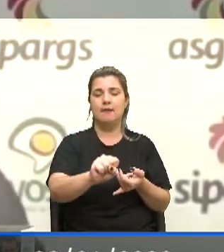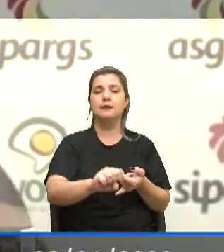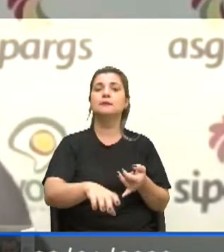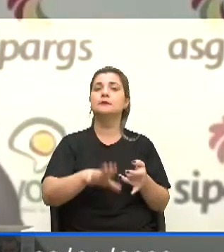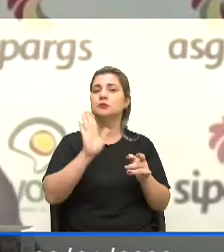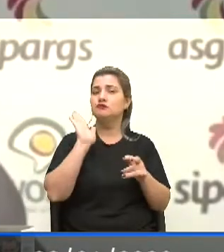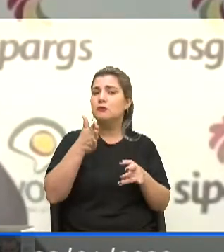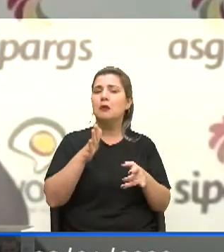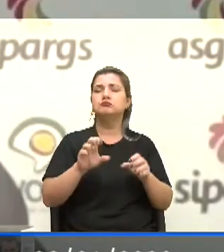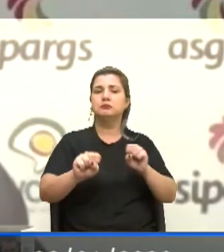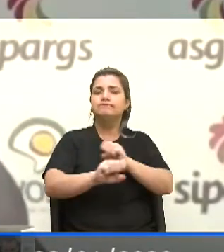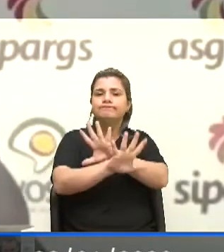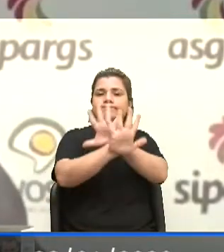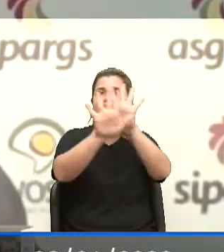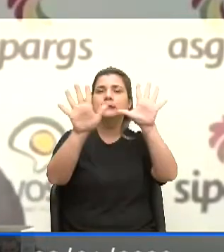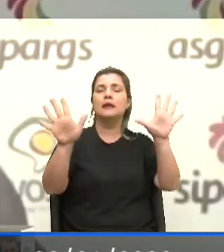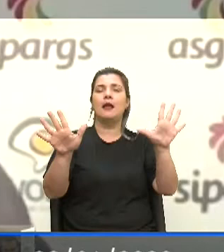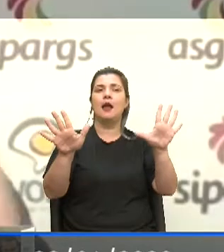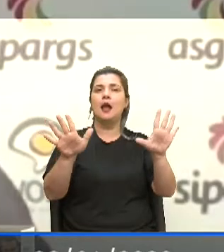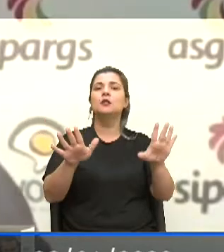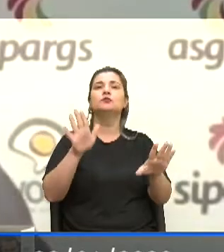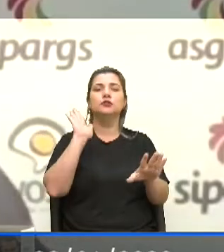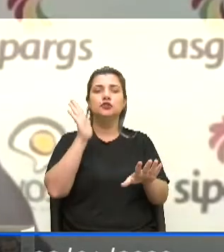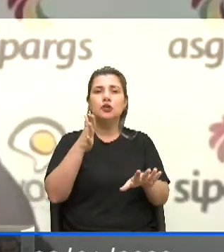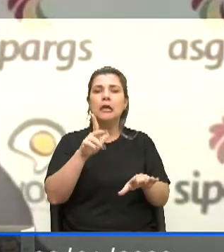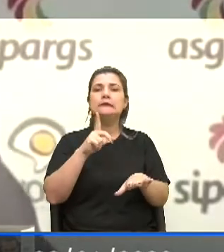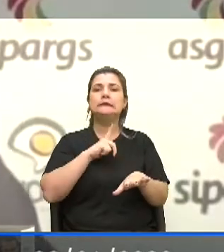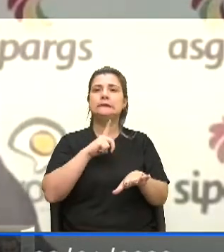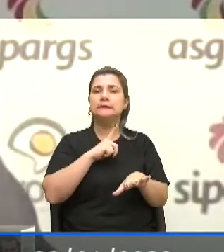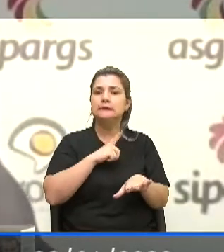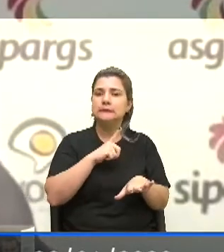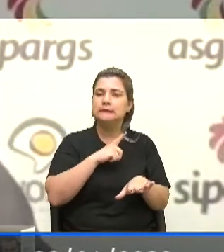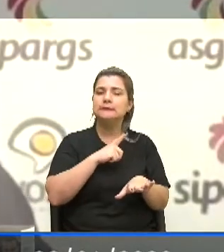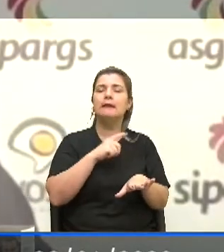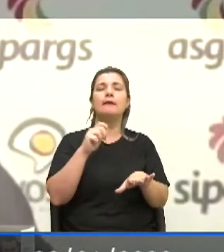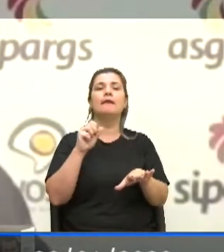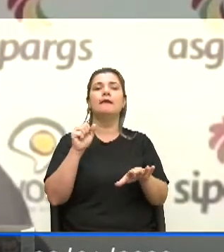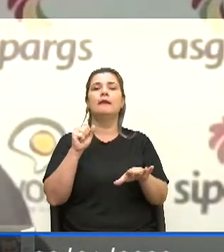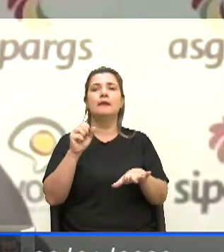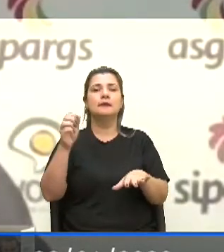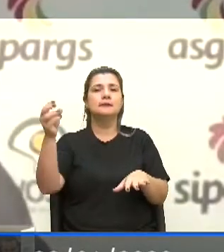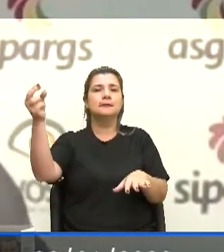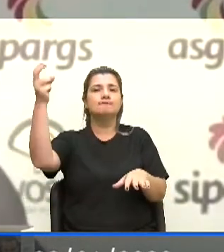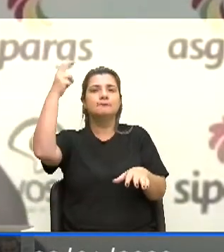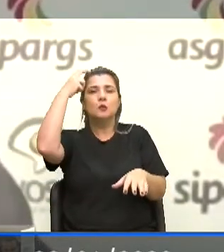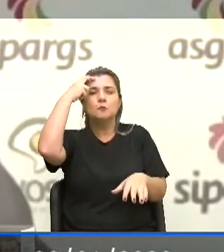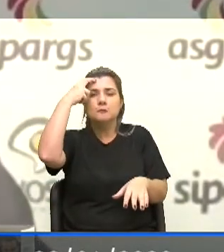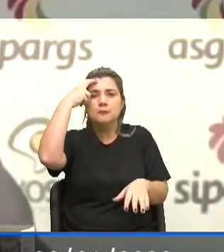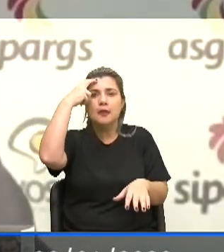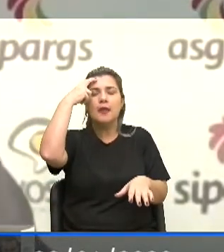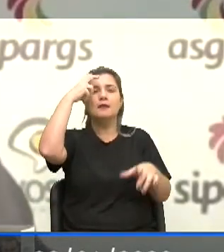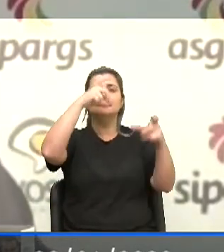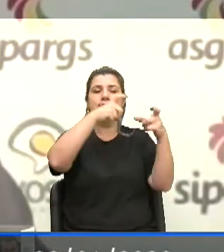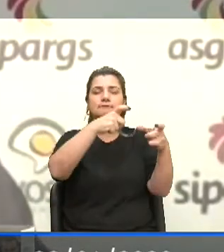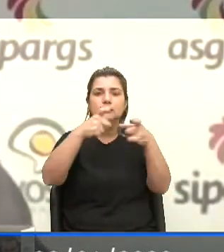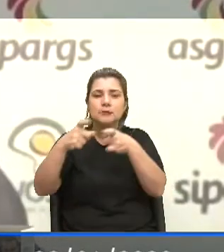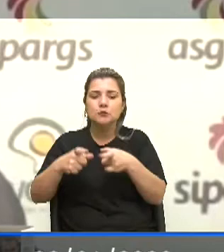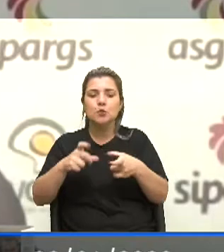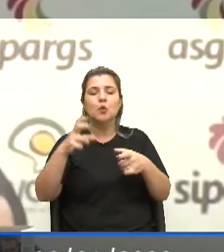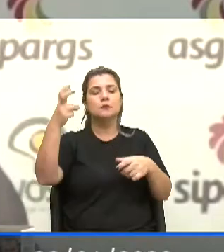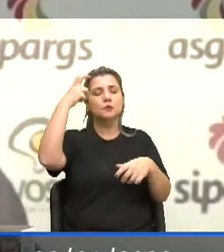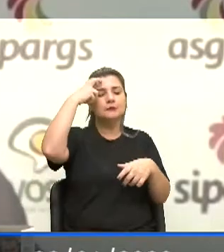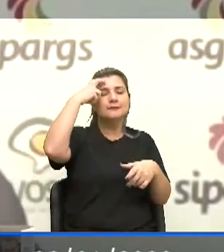há essa conscientização do setor, há essa conscientização das empresas, dos dirigentes do setor.